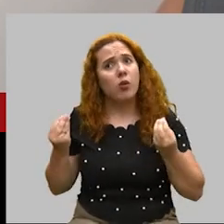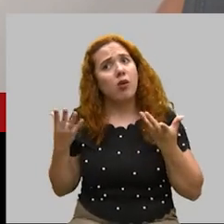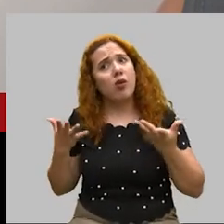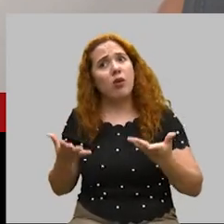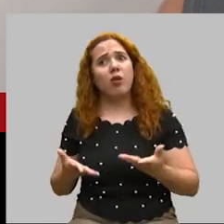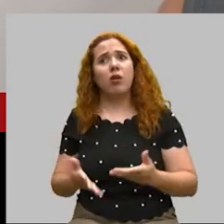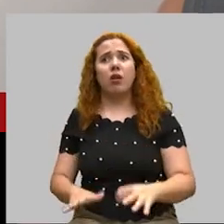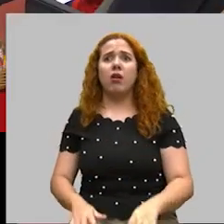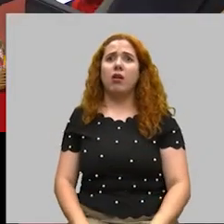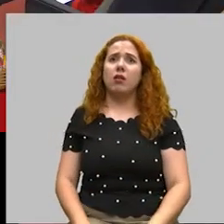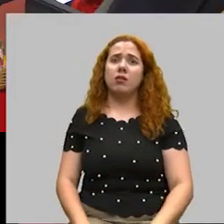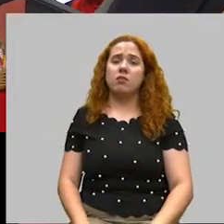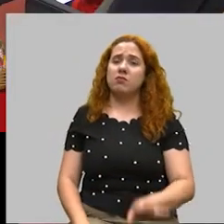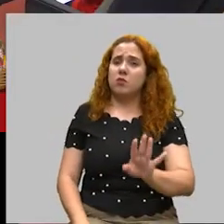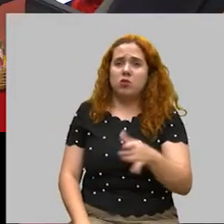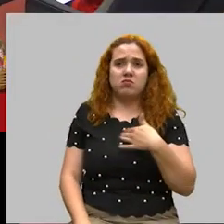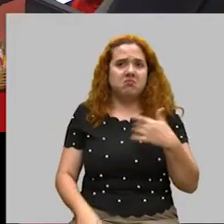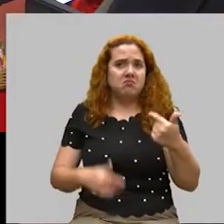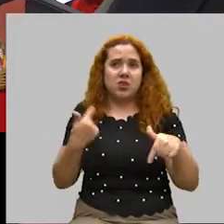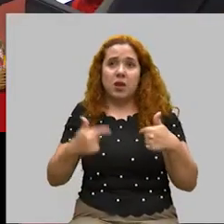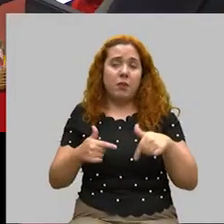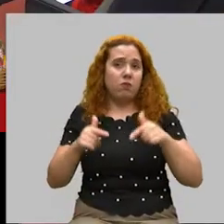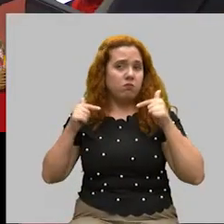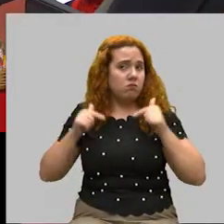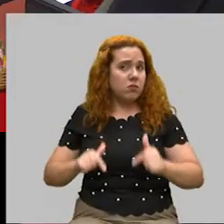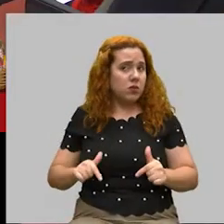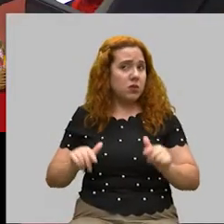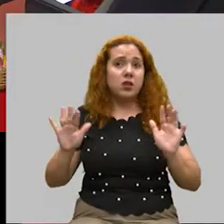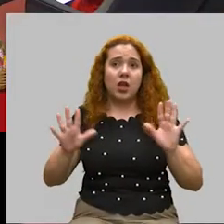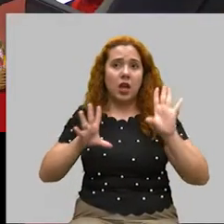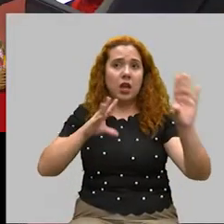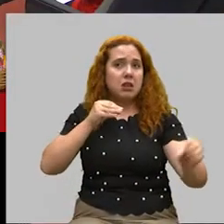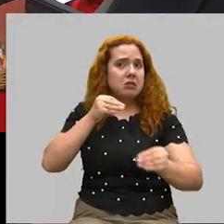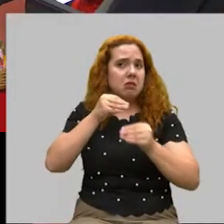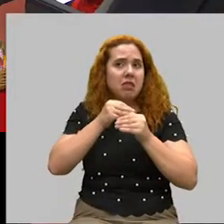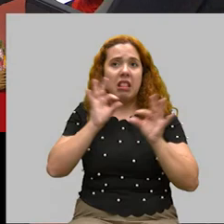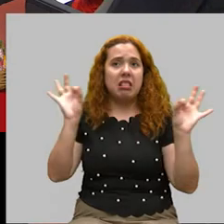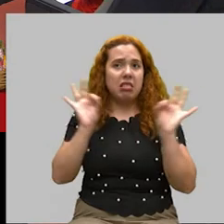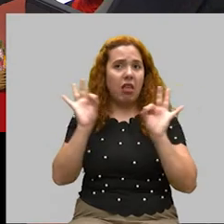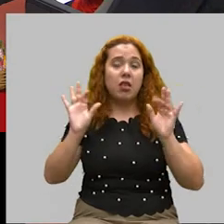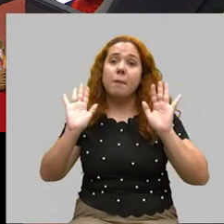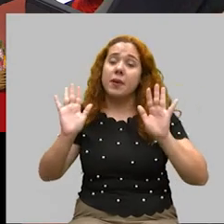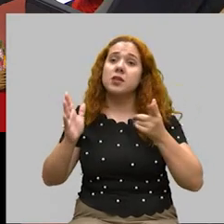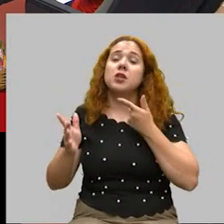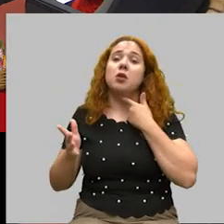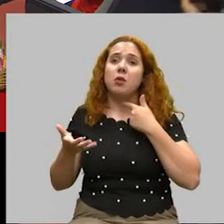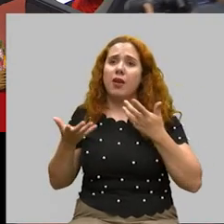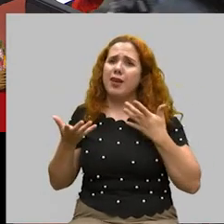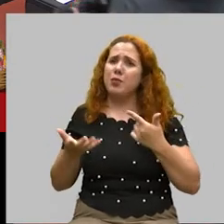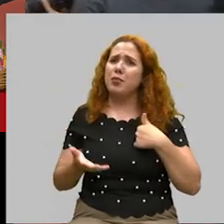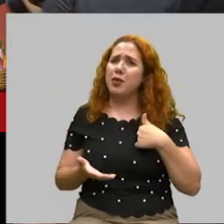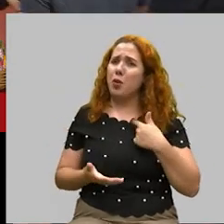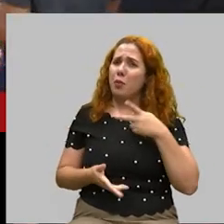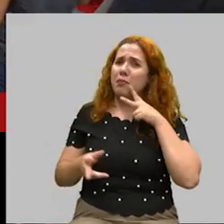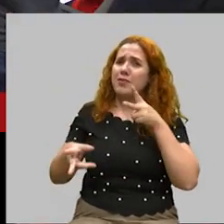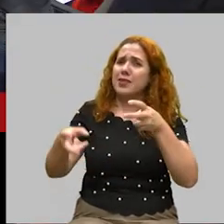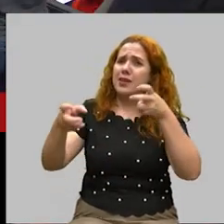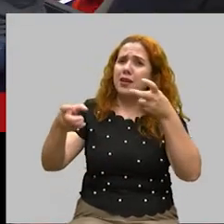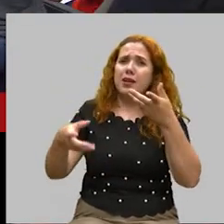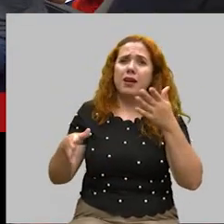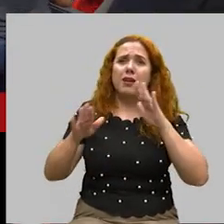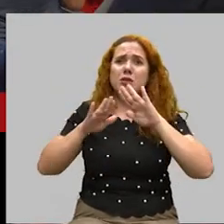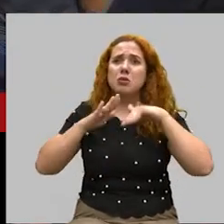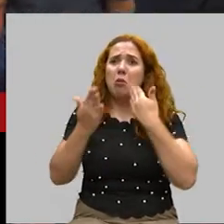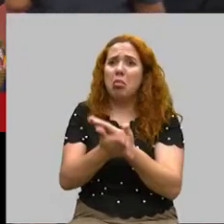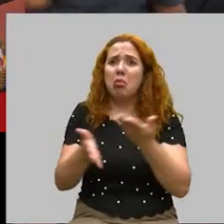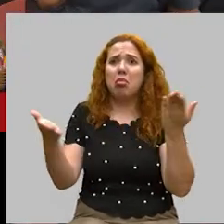é não é nosso trabalho eh acrescentar observações mas eu foi muito dolorido ver a escola em Nova